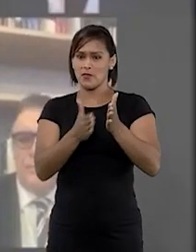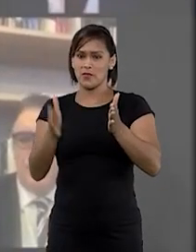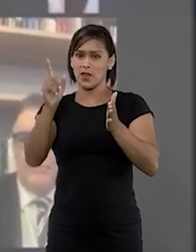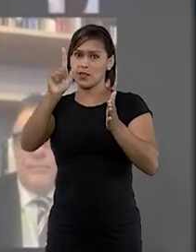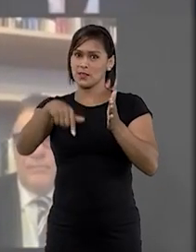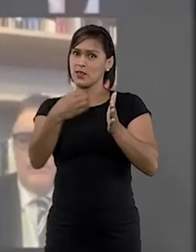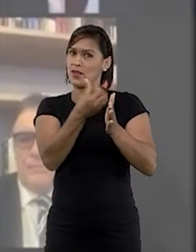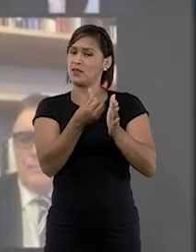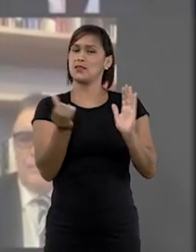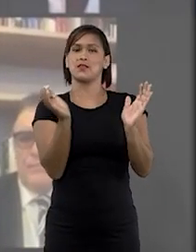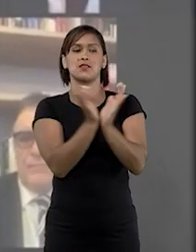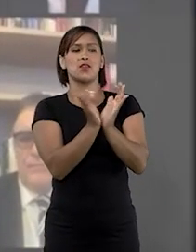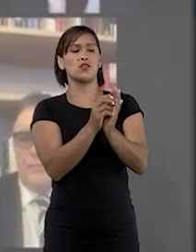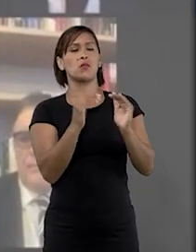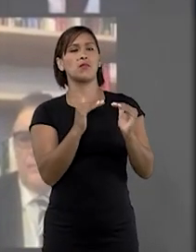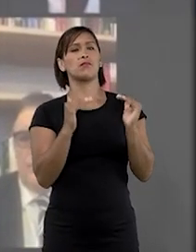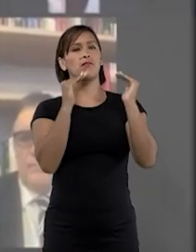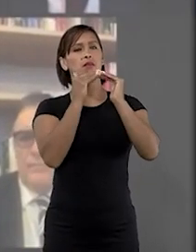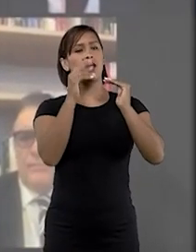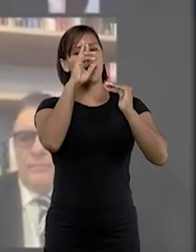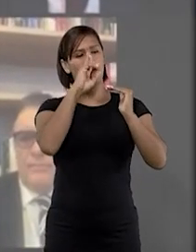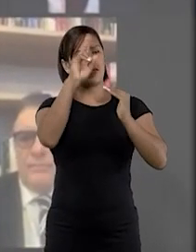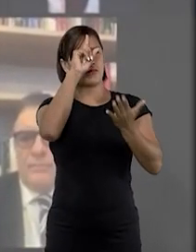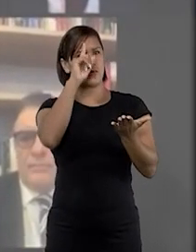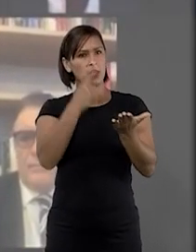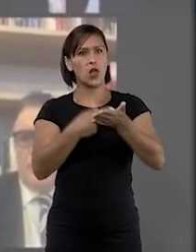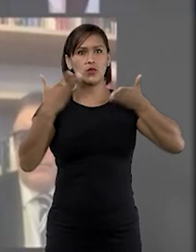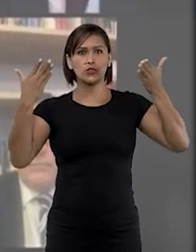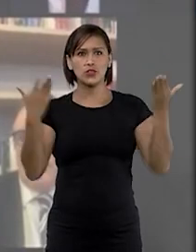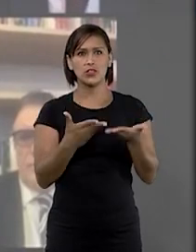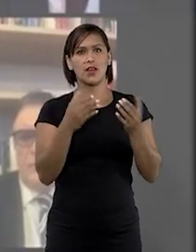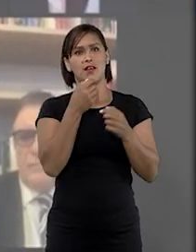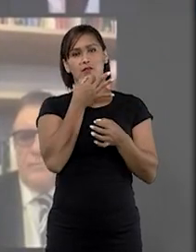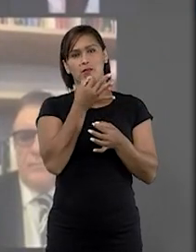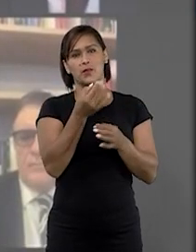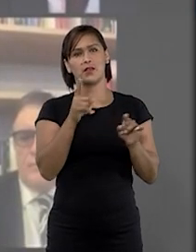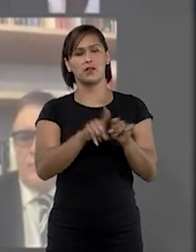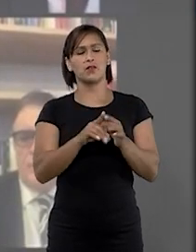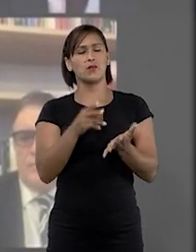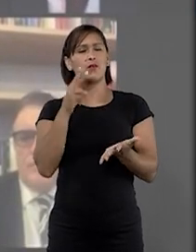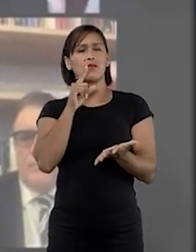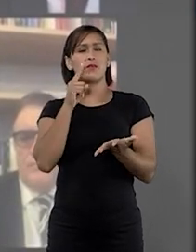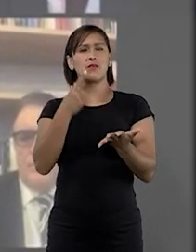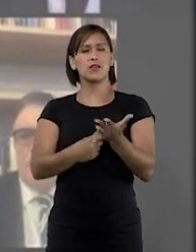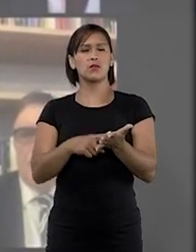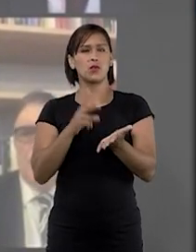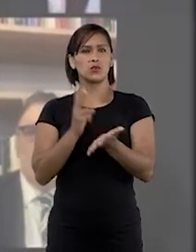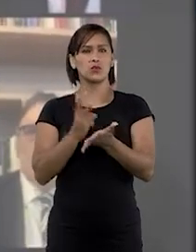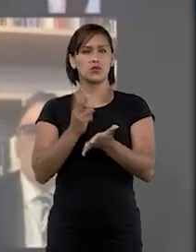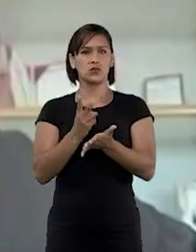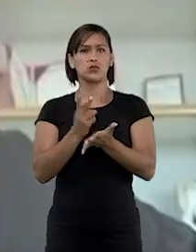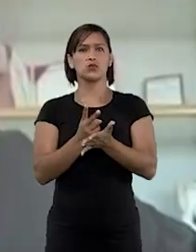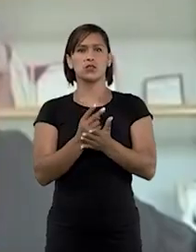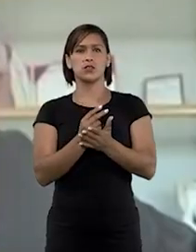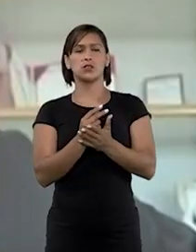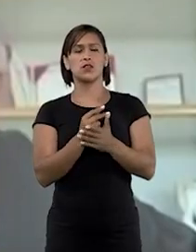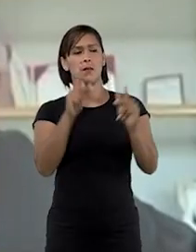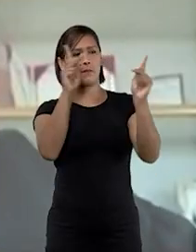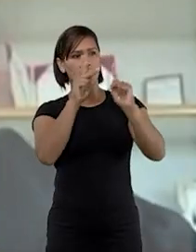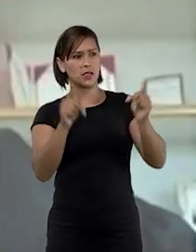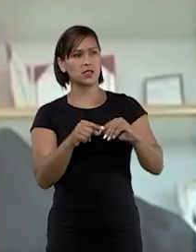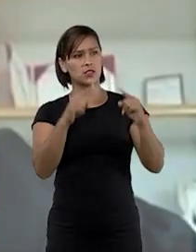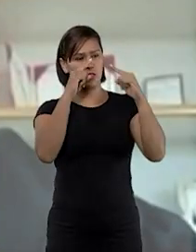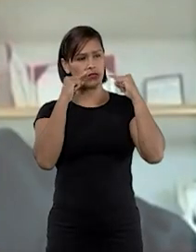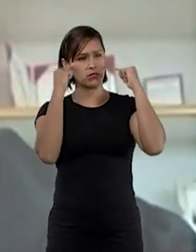mas a sexta turma Manteve a decisão e que vela ator já havia refutado o argumento quando afirmou que a continuidade delitiva